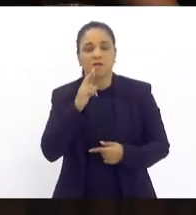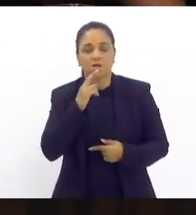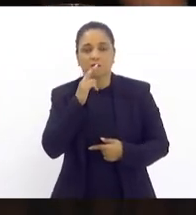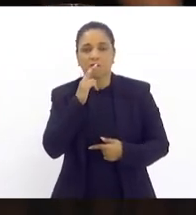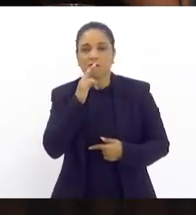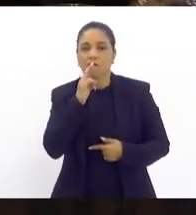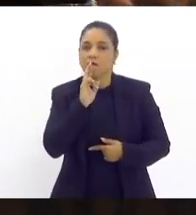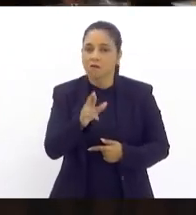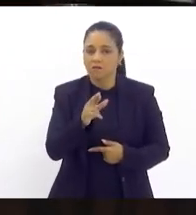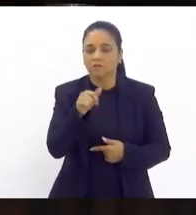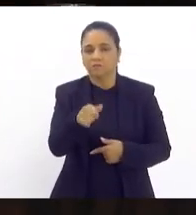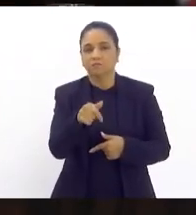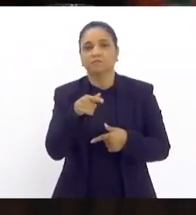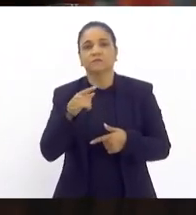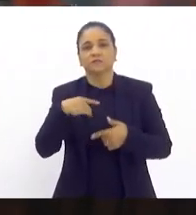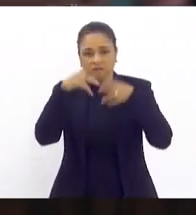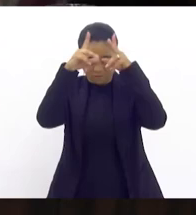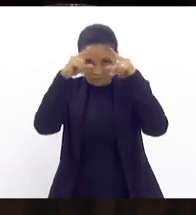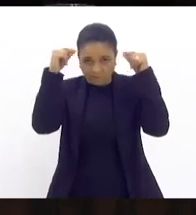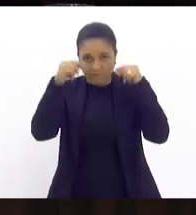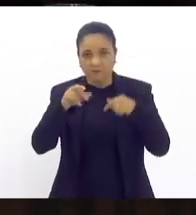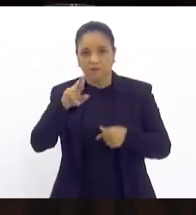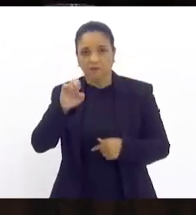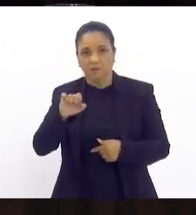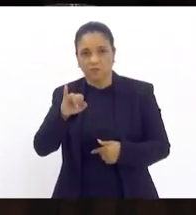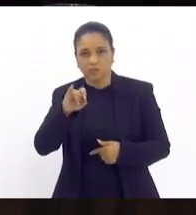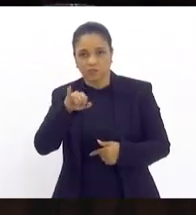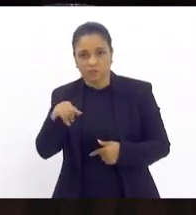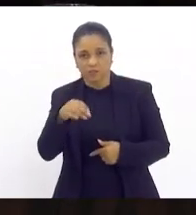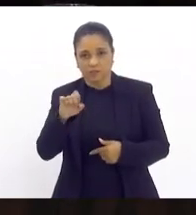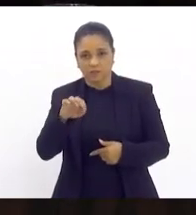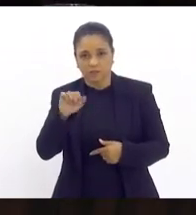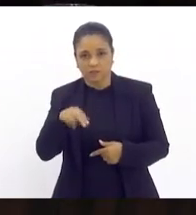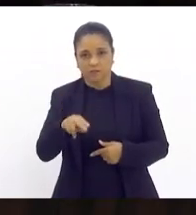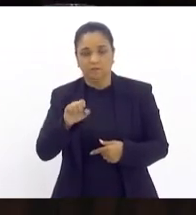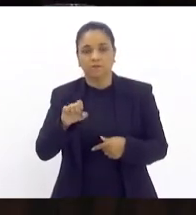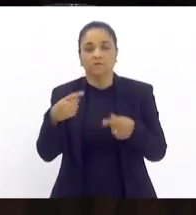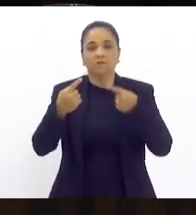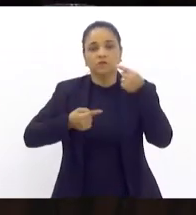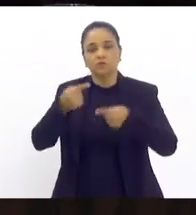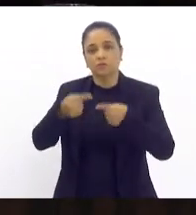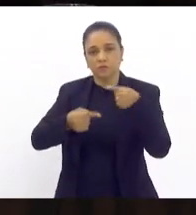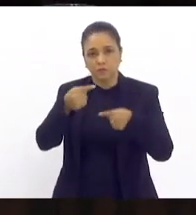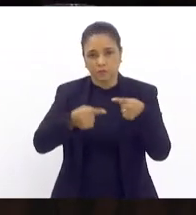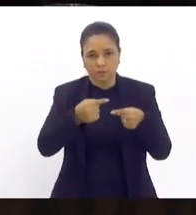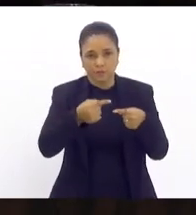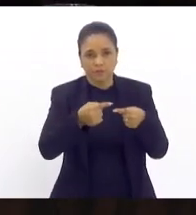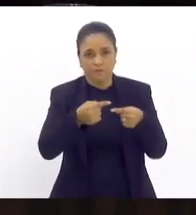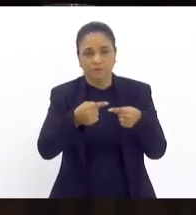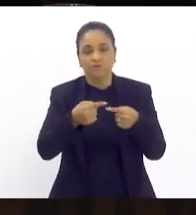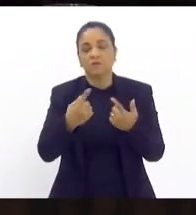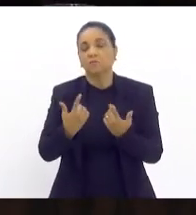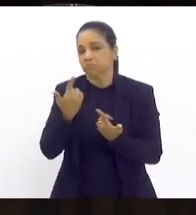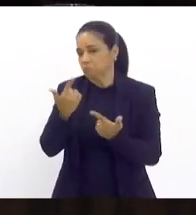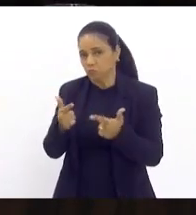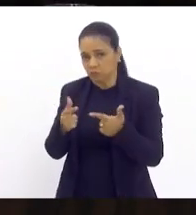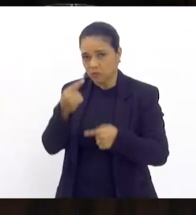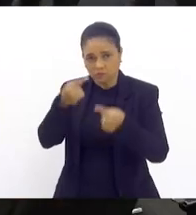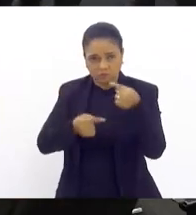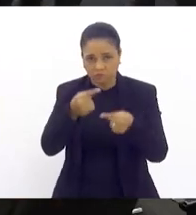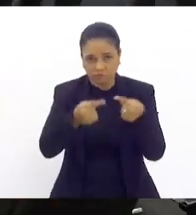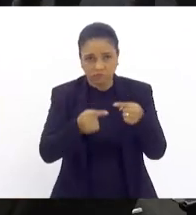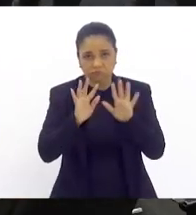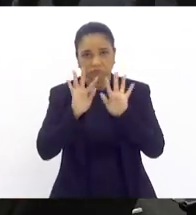Chiquinho da Mangueira enfermeira Rejane e ele amar com ele em discussão não é vendo Quem Queira discutir